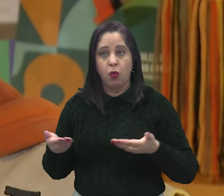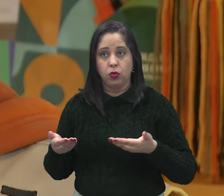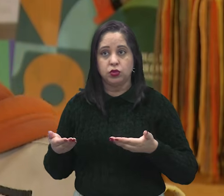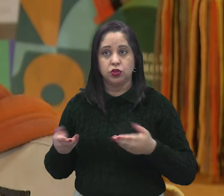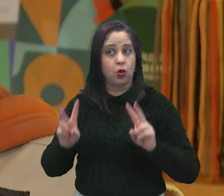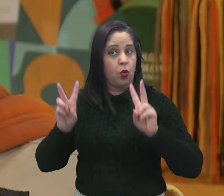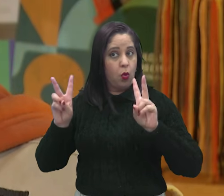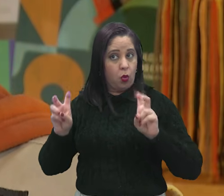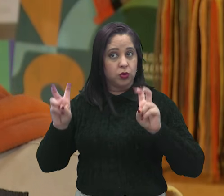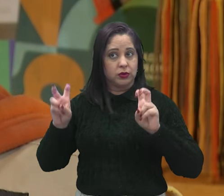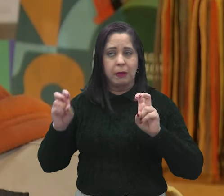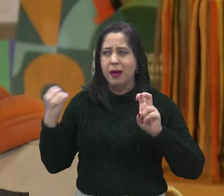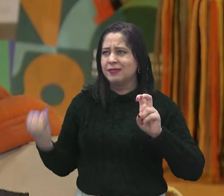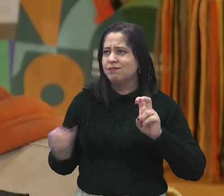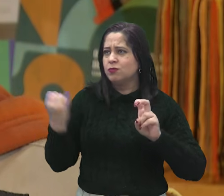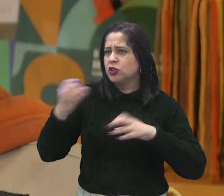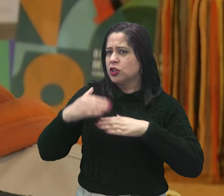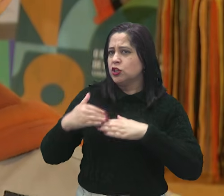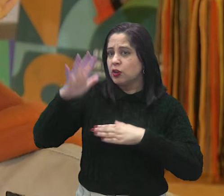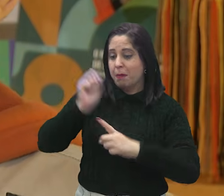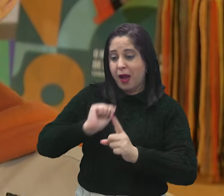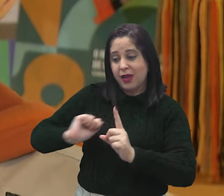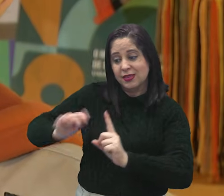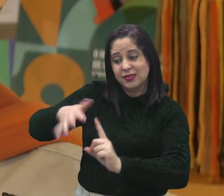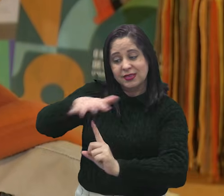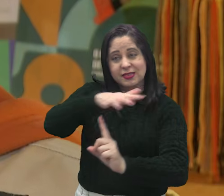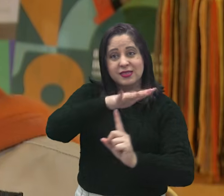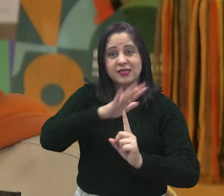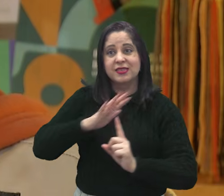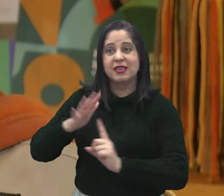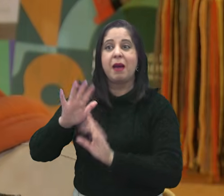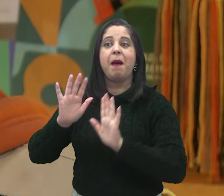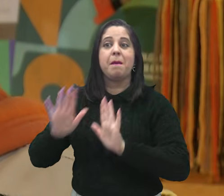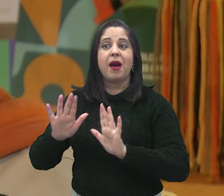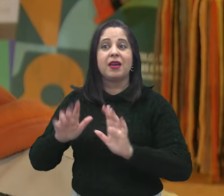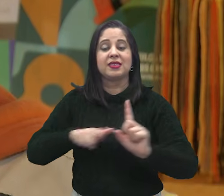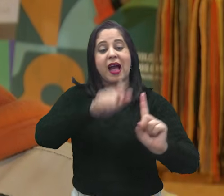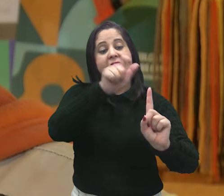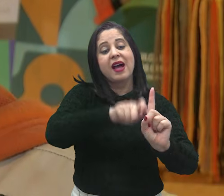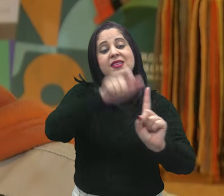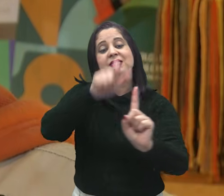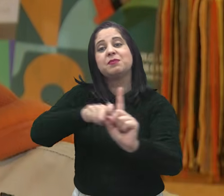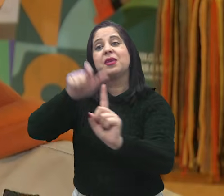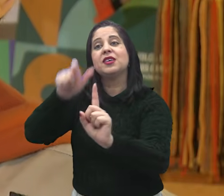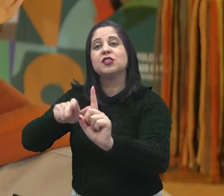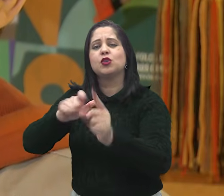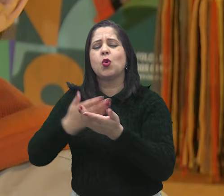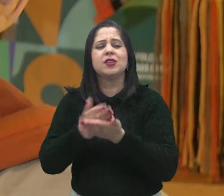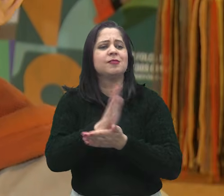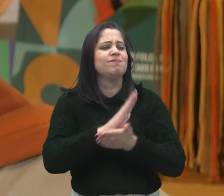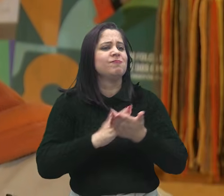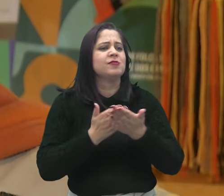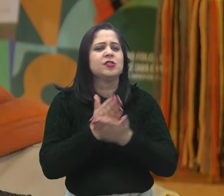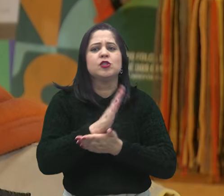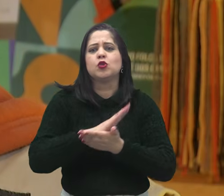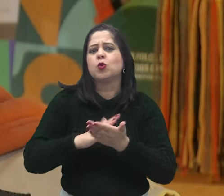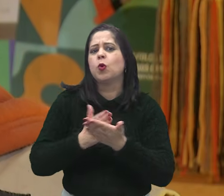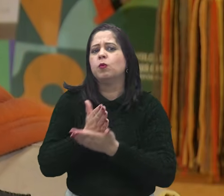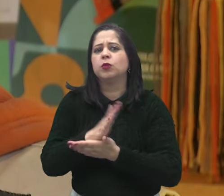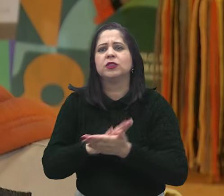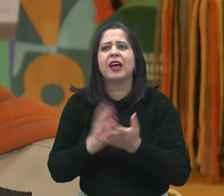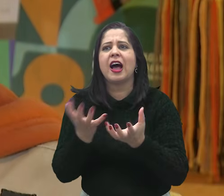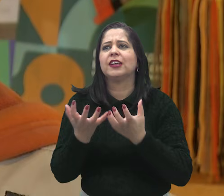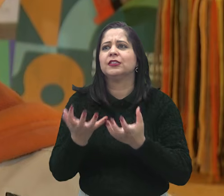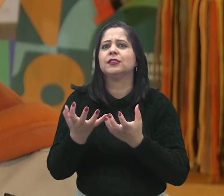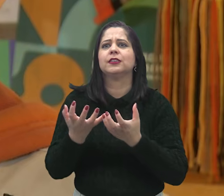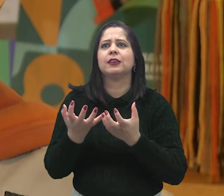natural, mas isso partiu das pessoas, porque há uma inquietação dentro das pessoas frente às mudanças